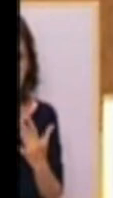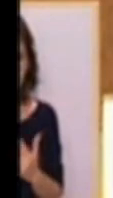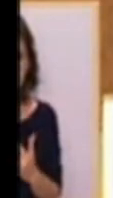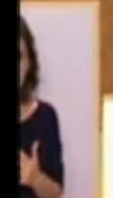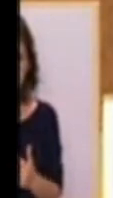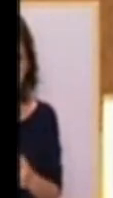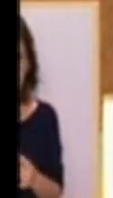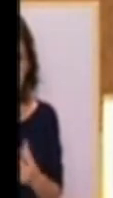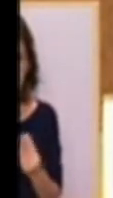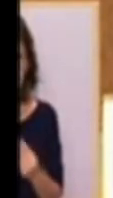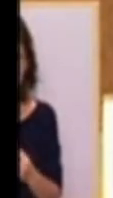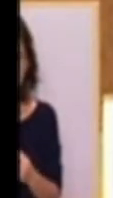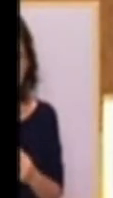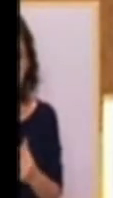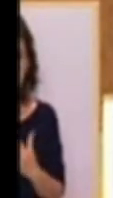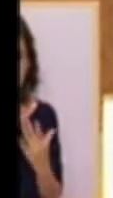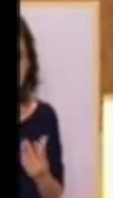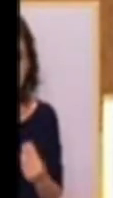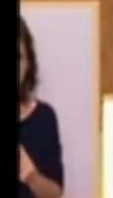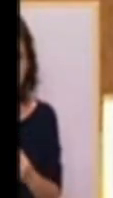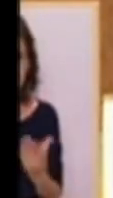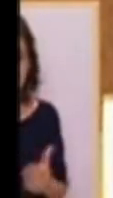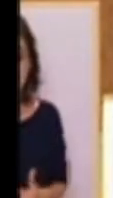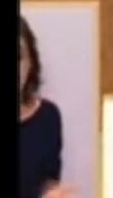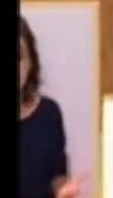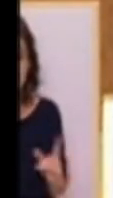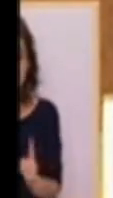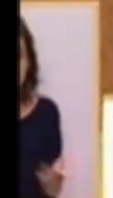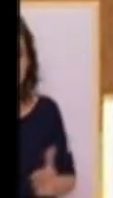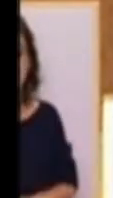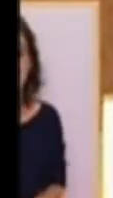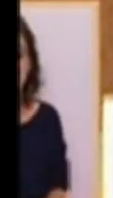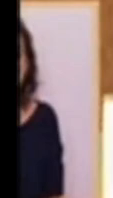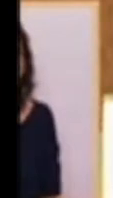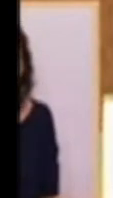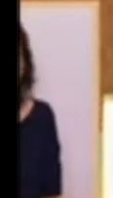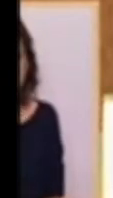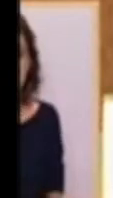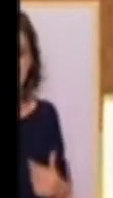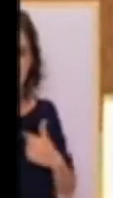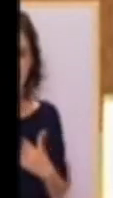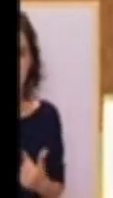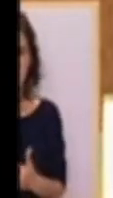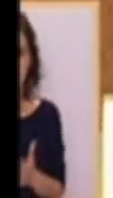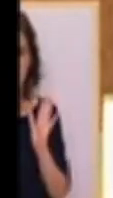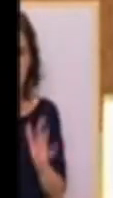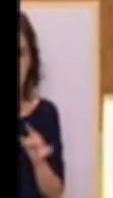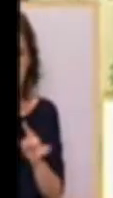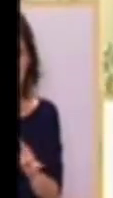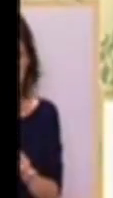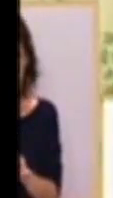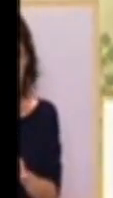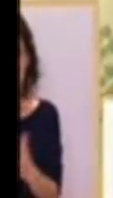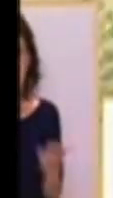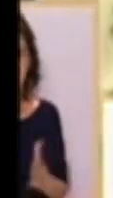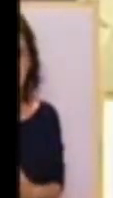não posso mentir. Tenho muitas, muitas saudades. Mas é o que é. Mas é o que é. É o que eu te digo. O Portugal precisa de ti, mas compreendo que às